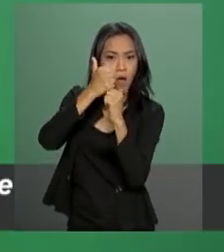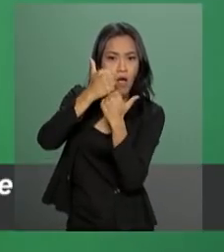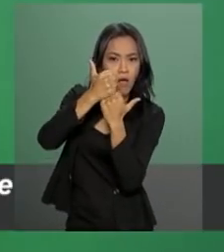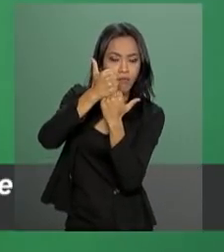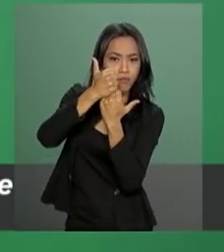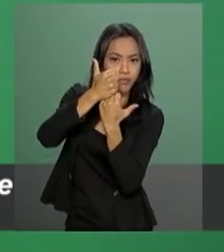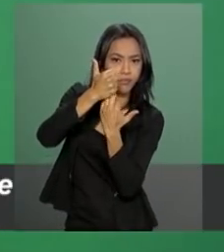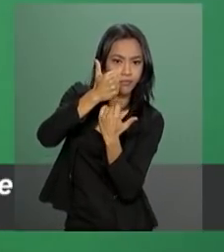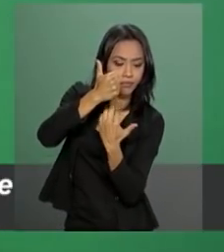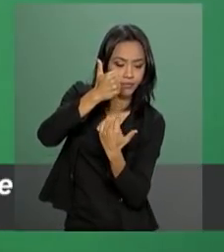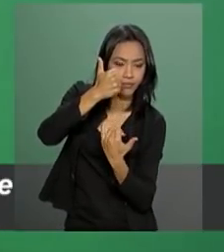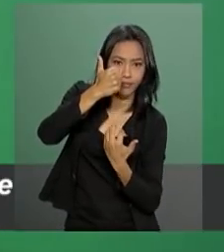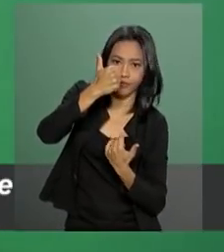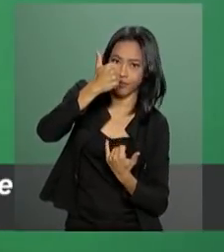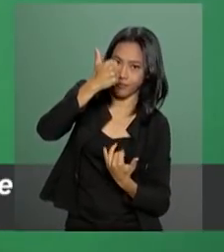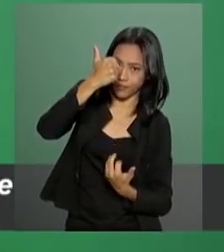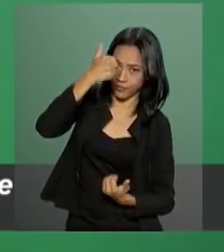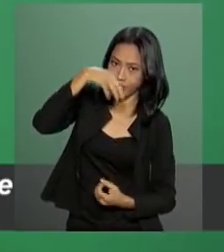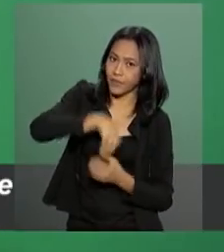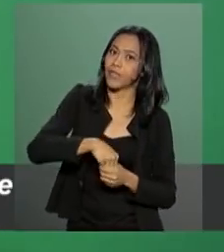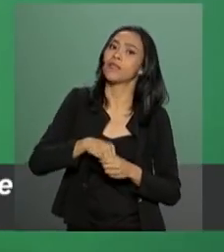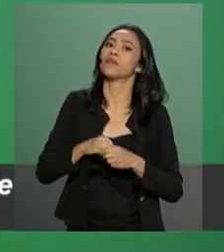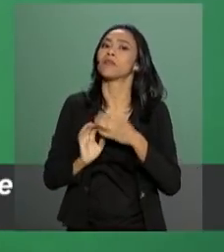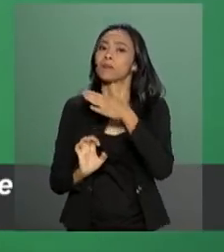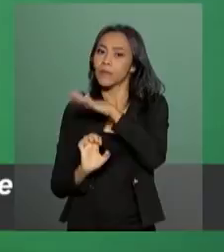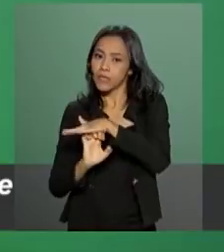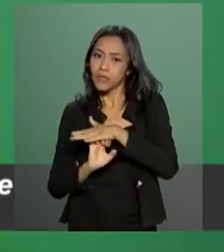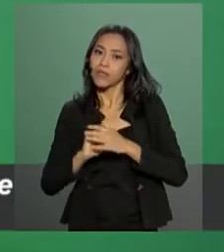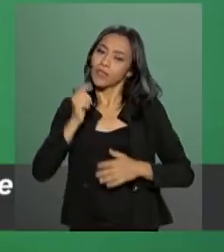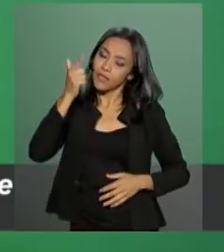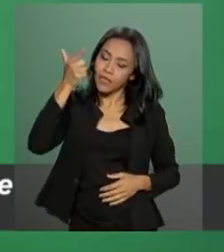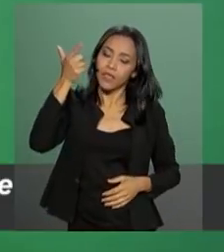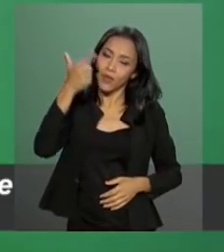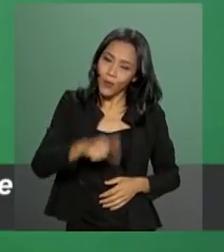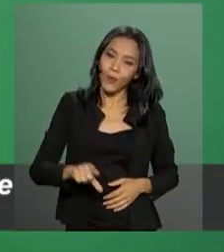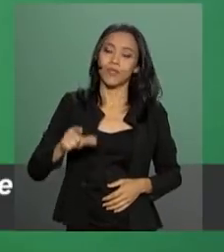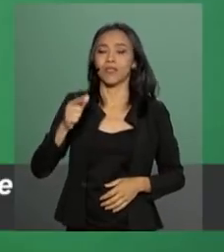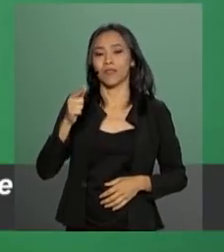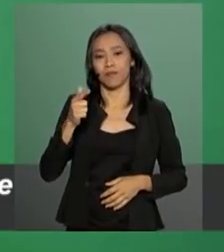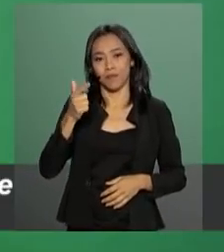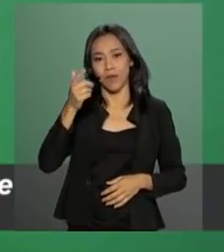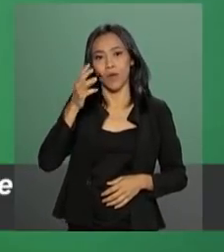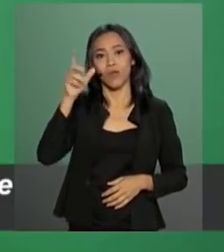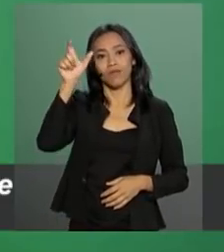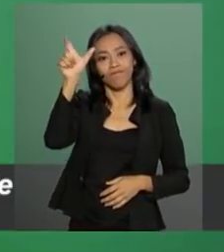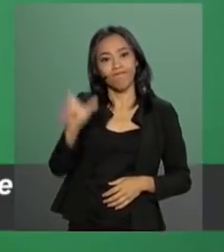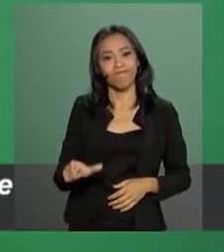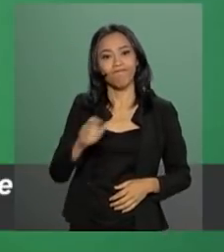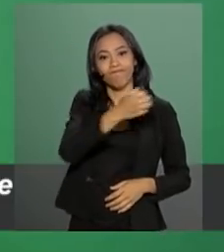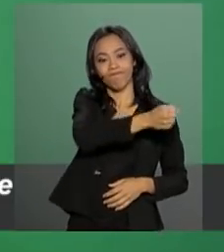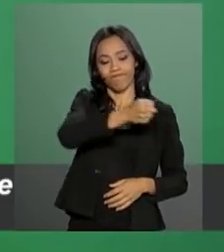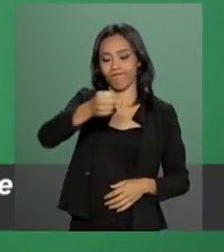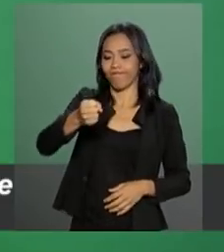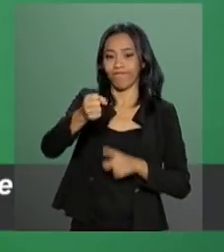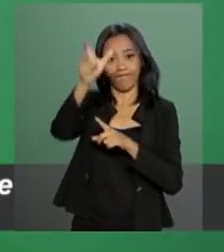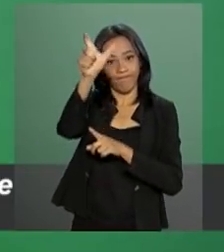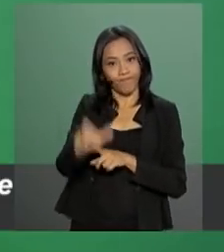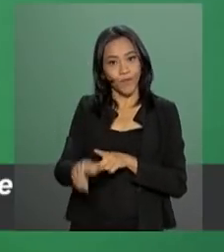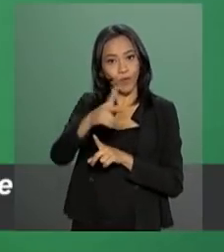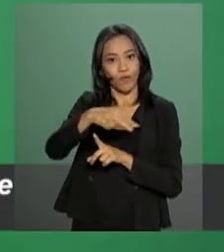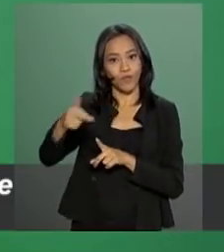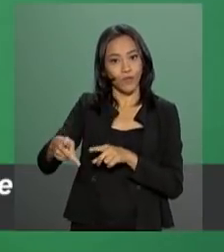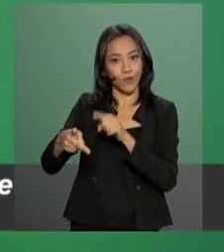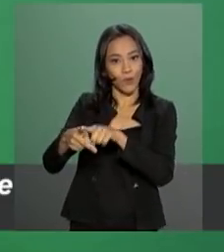damos posse a mais um dos seus grandes quadros o professor doutor sebastião